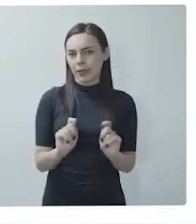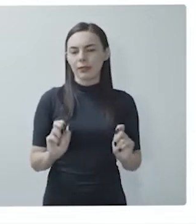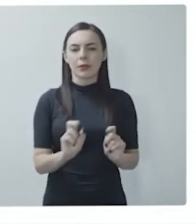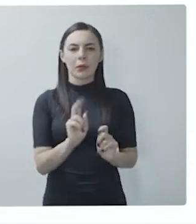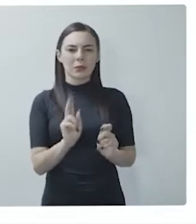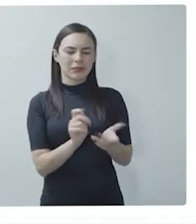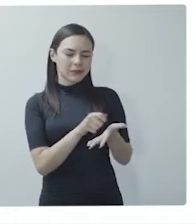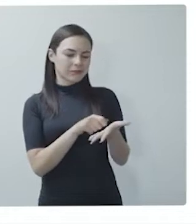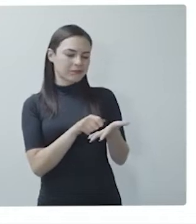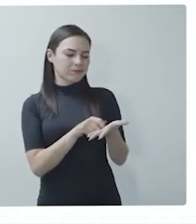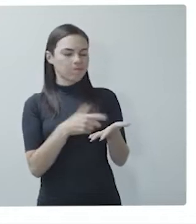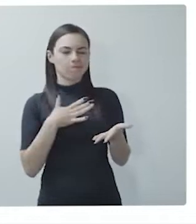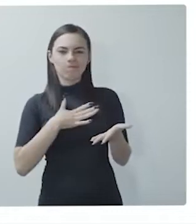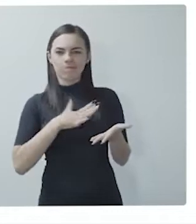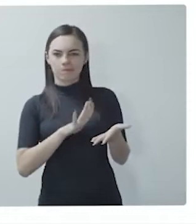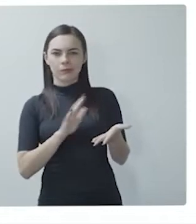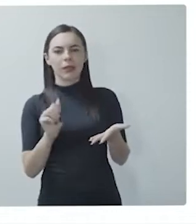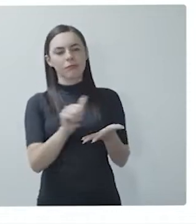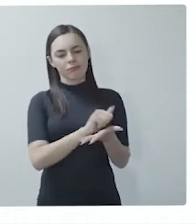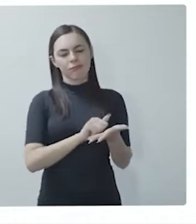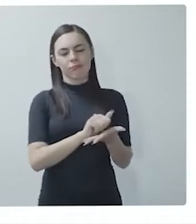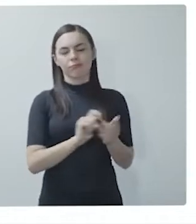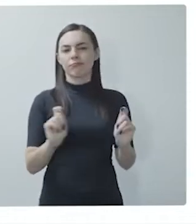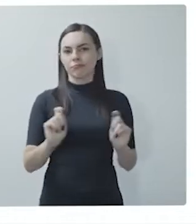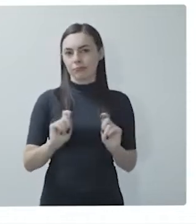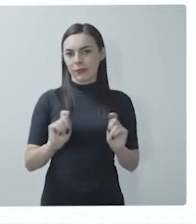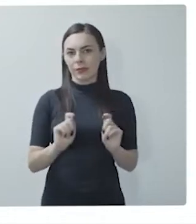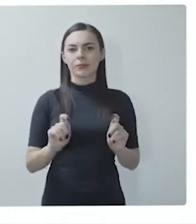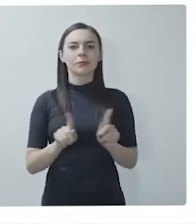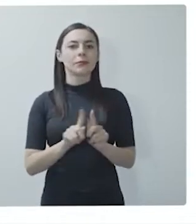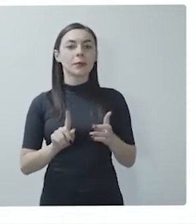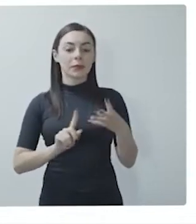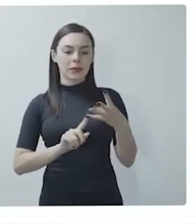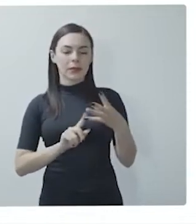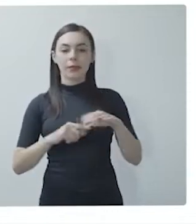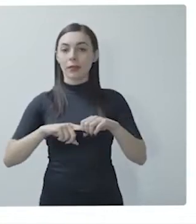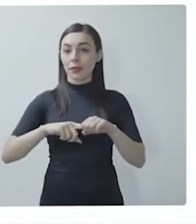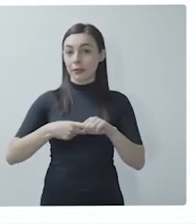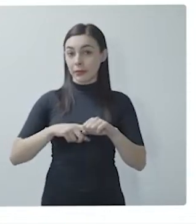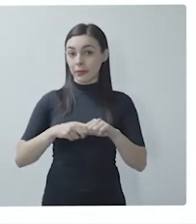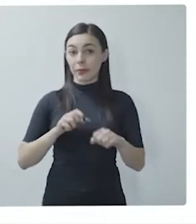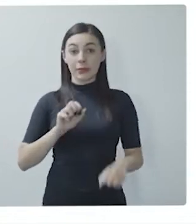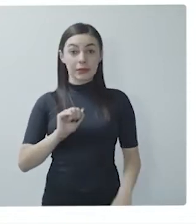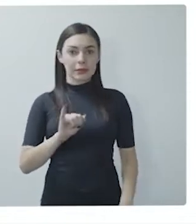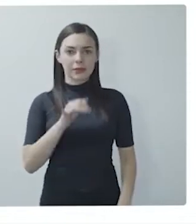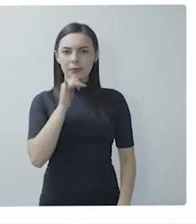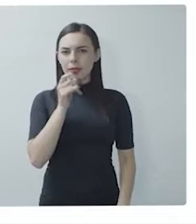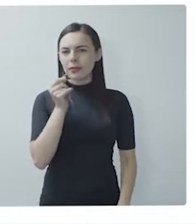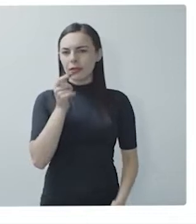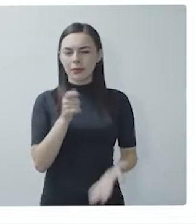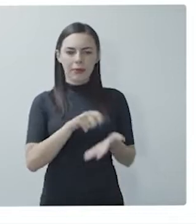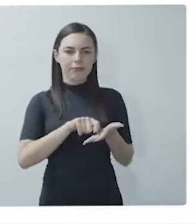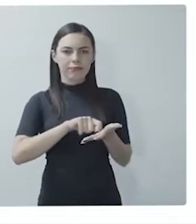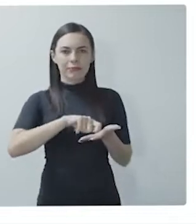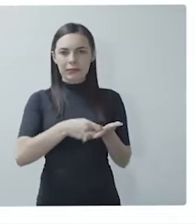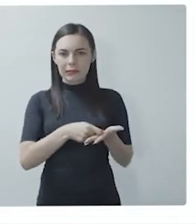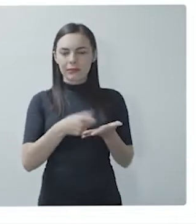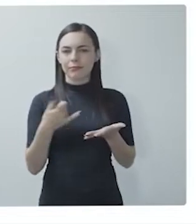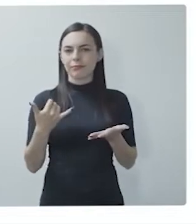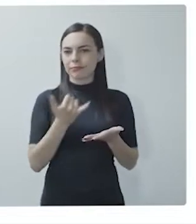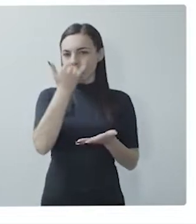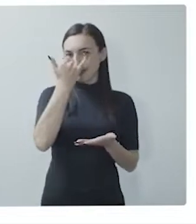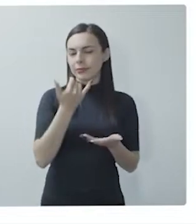como a gente gosta, a gente tem a borracha para apagar. E temos o apontador, caso o nosso lápis quebre, a gente pode apontar o